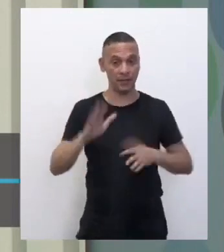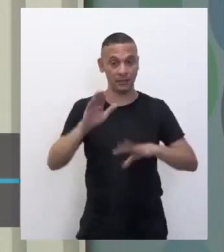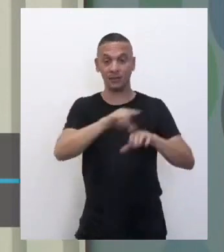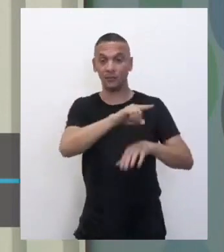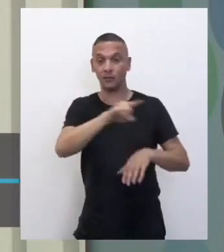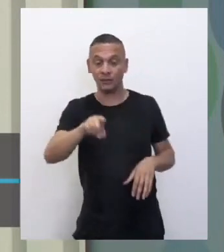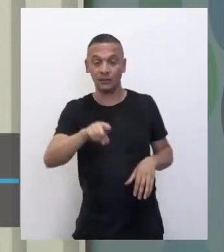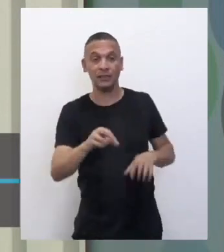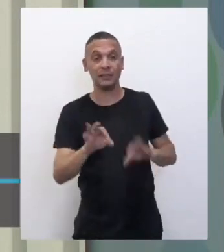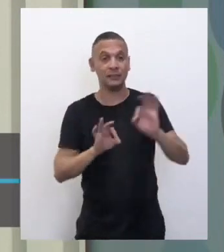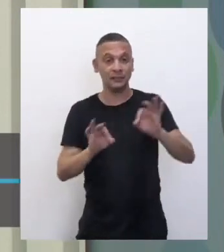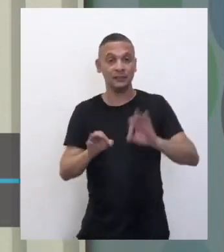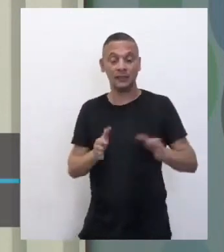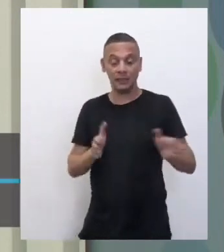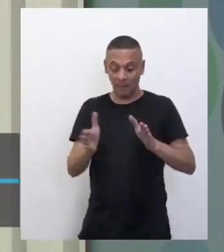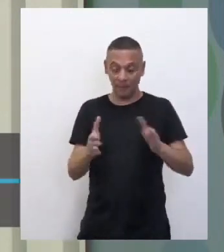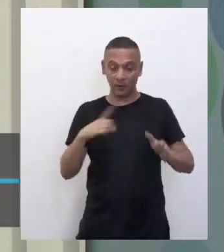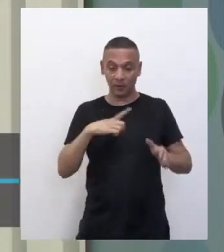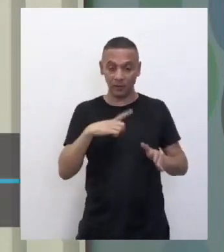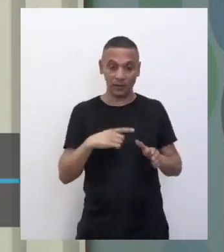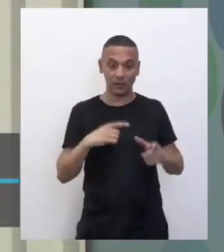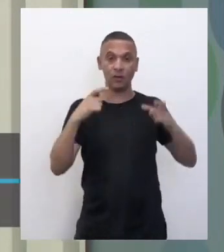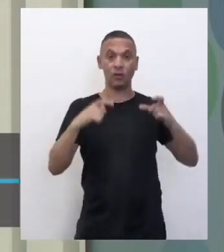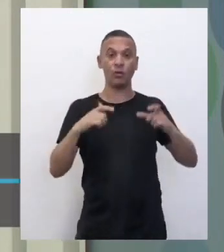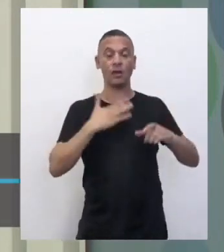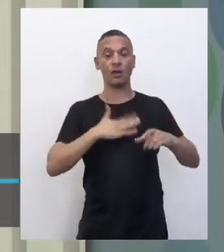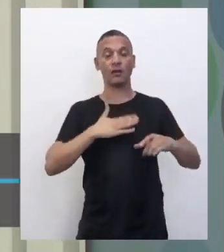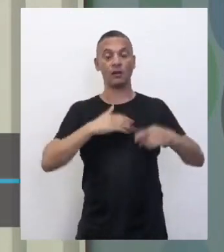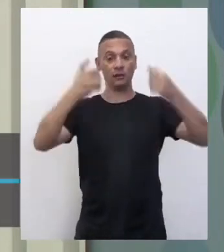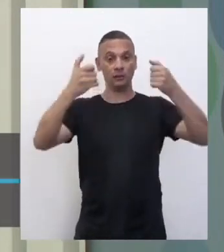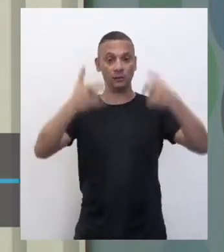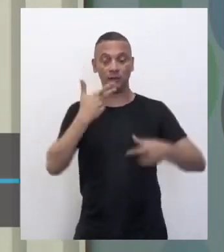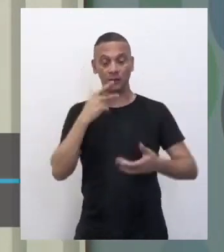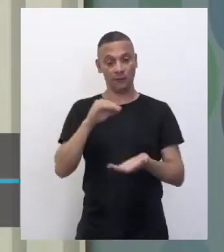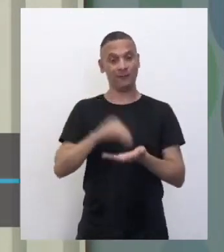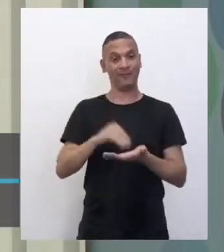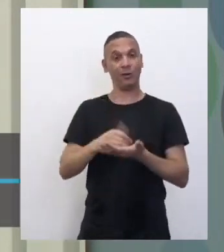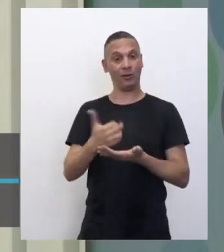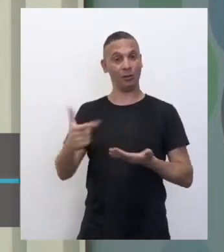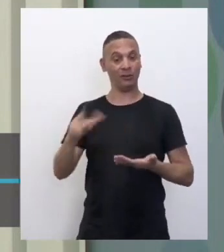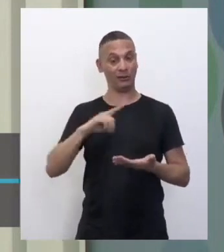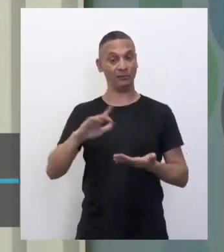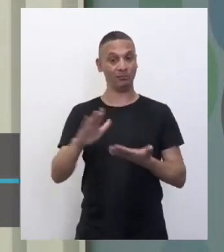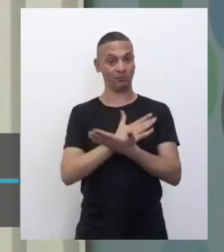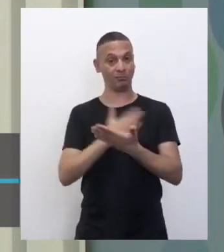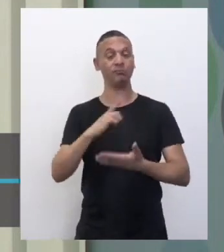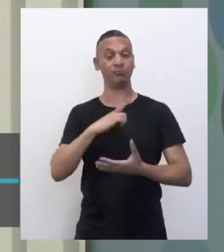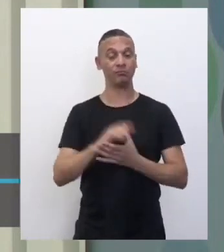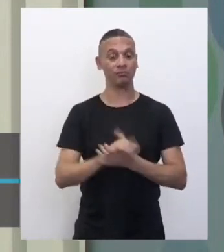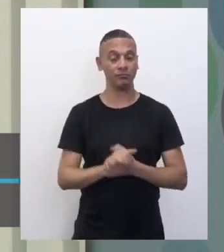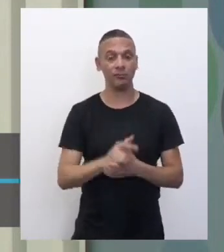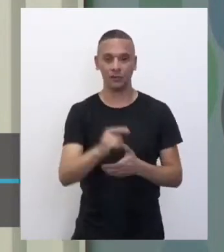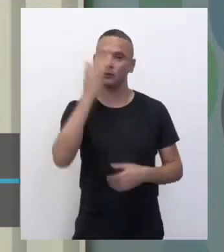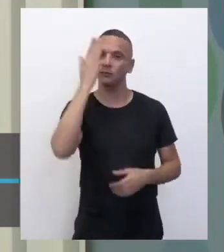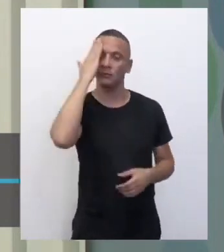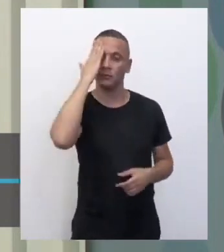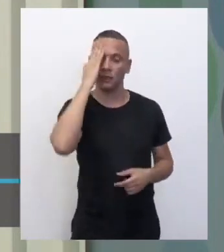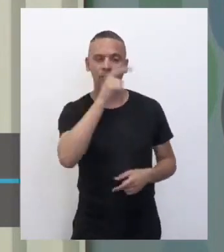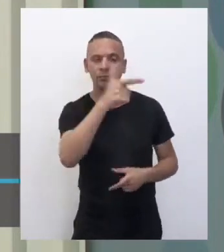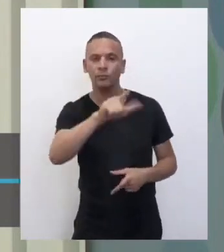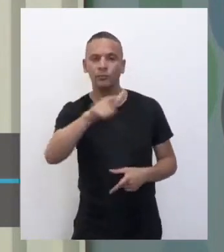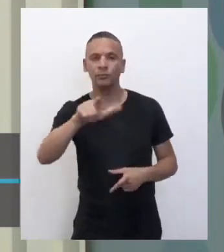esteja justamente naquilo que a gente chama de lugar de fala. Está faltando algo para você. Então você sabe o que você espera dos